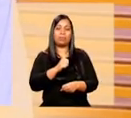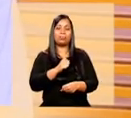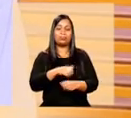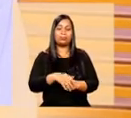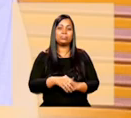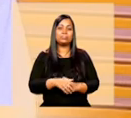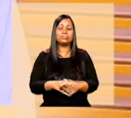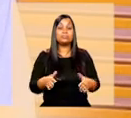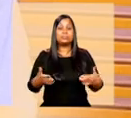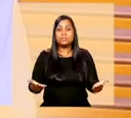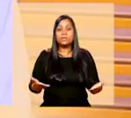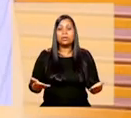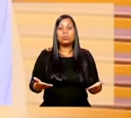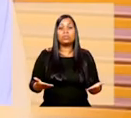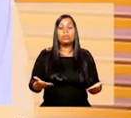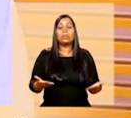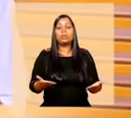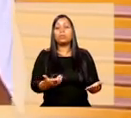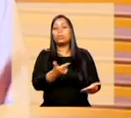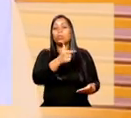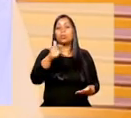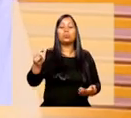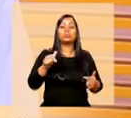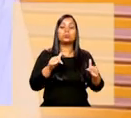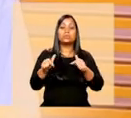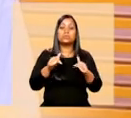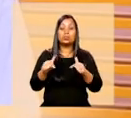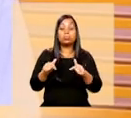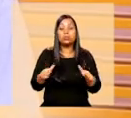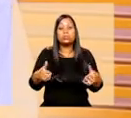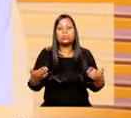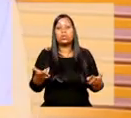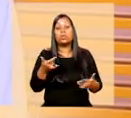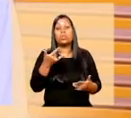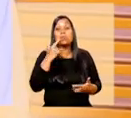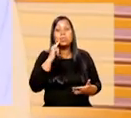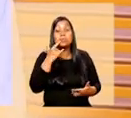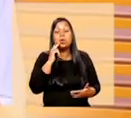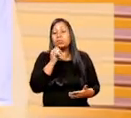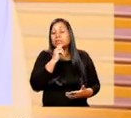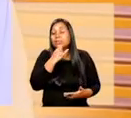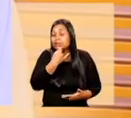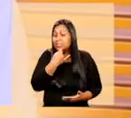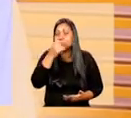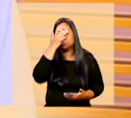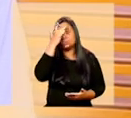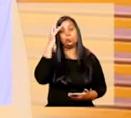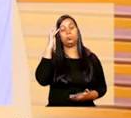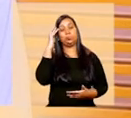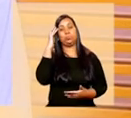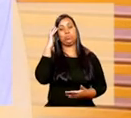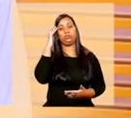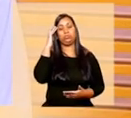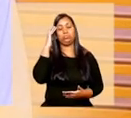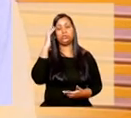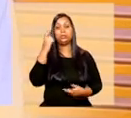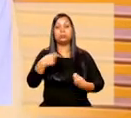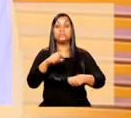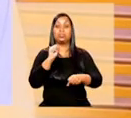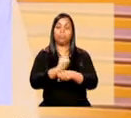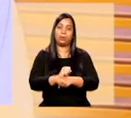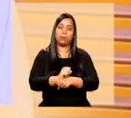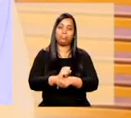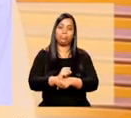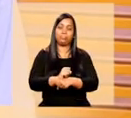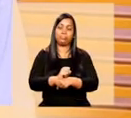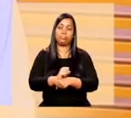qualquer, certo? Que eu não tinha mais, porque eu já tive outros vícios. Então o álcool é triste para a pessoa que